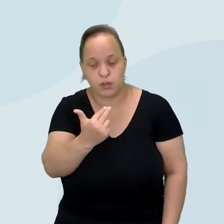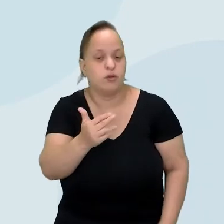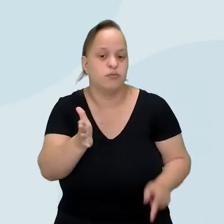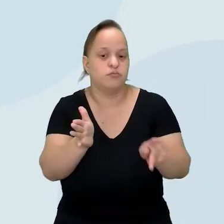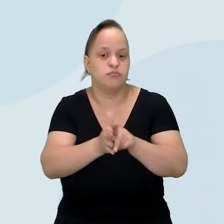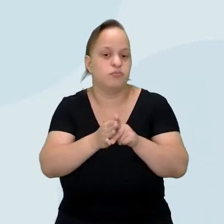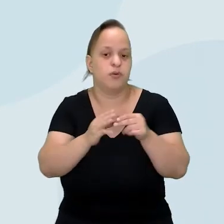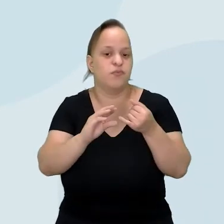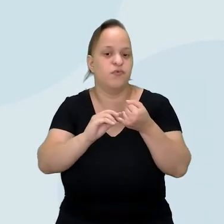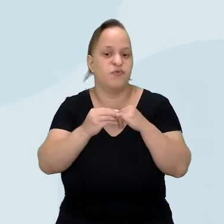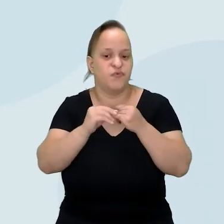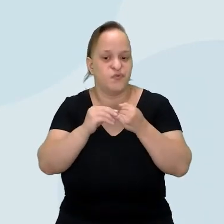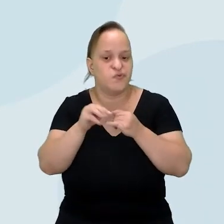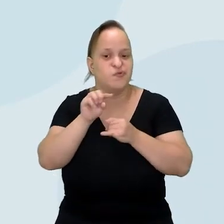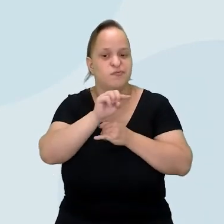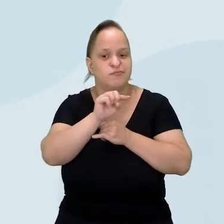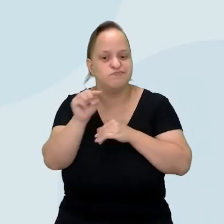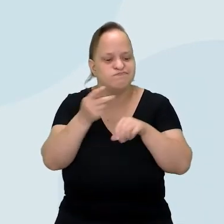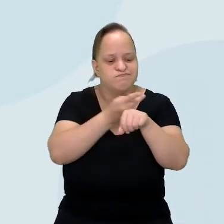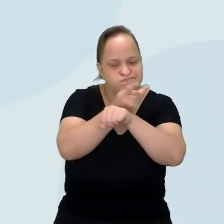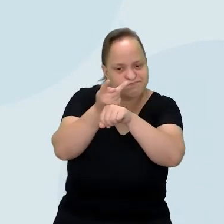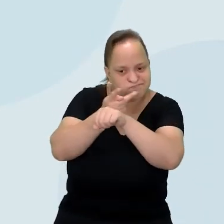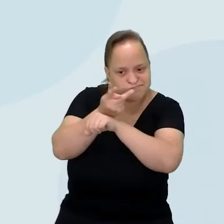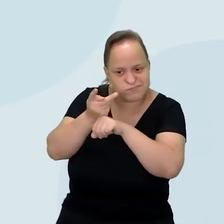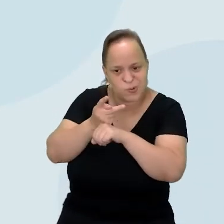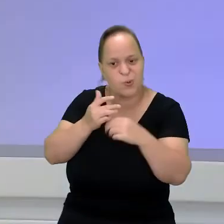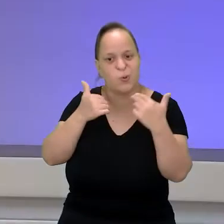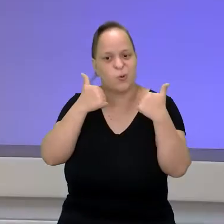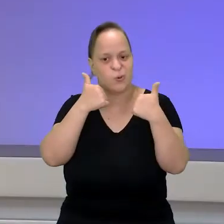vocês buscarem, tá certo?